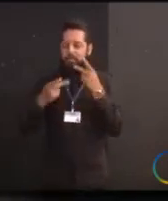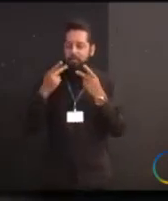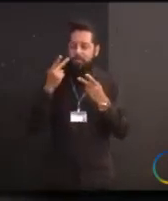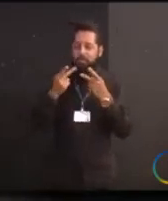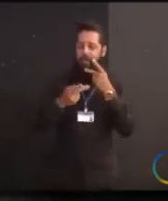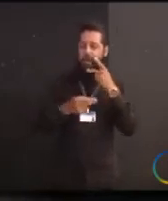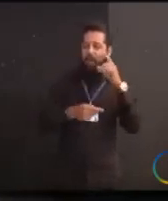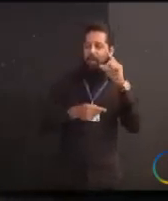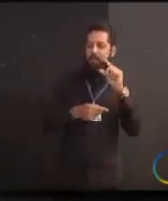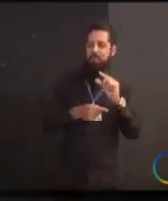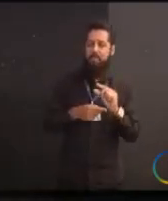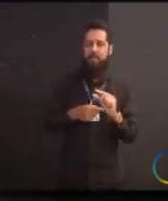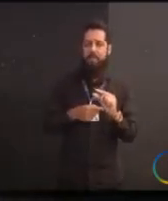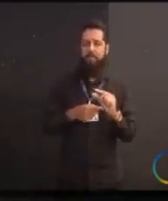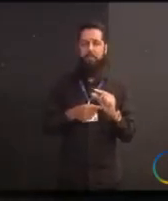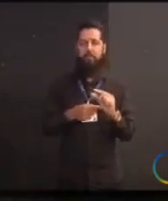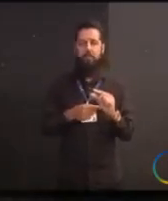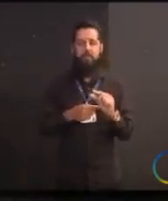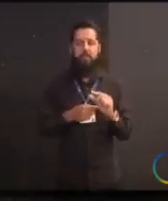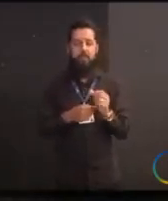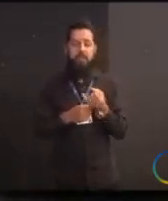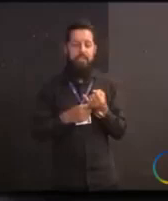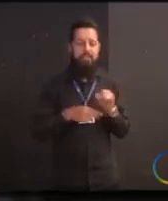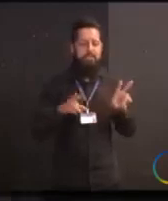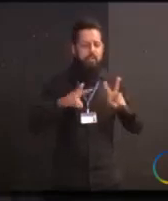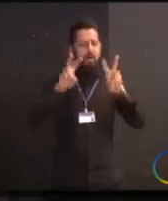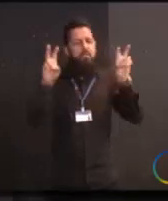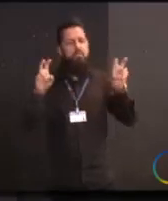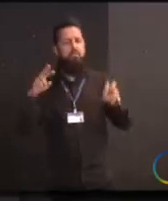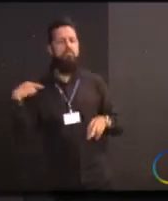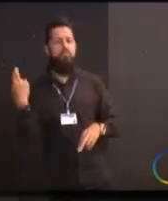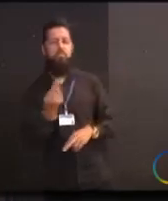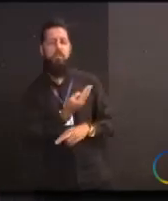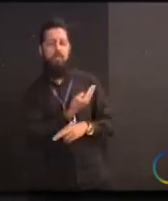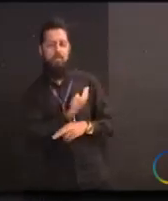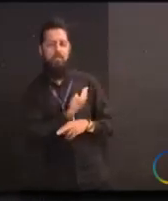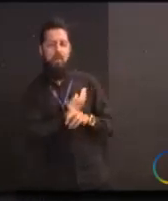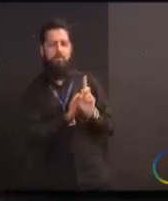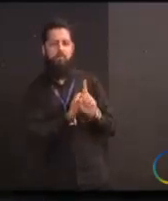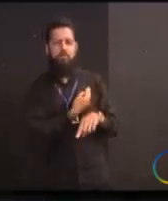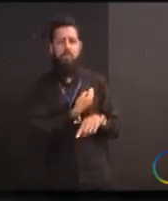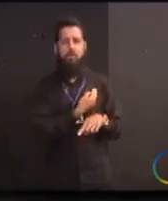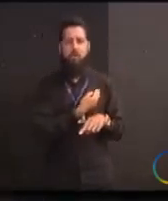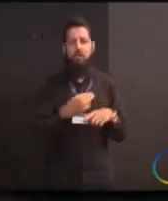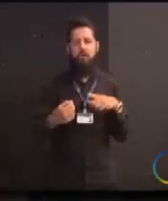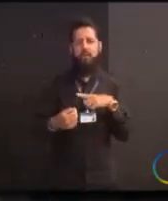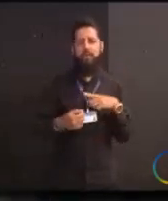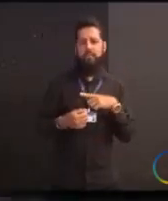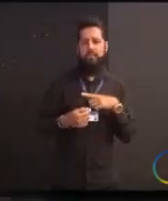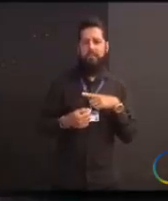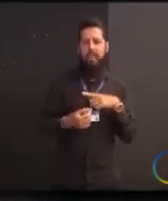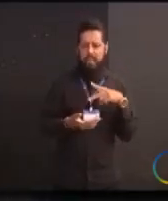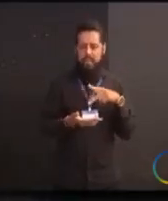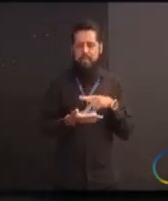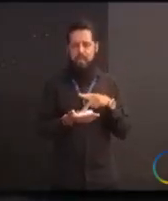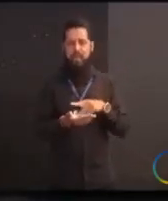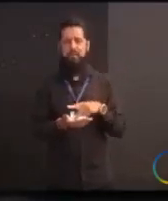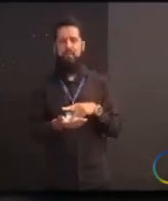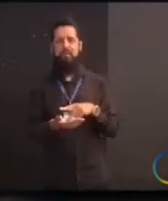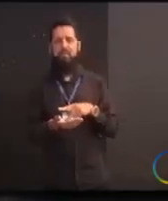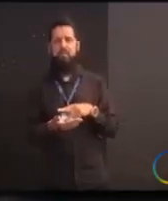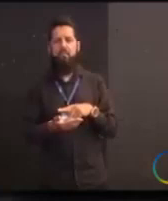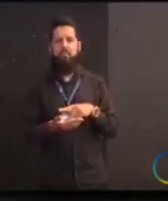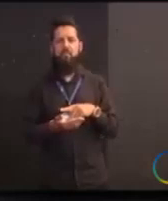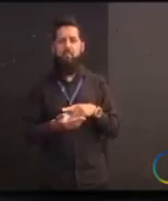for religião, seja a razão. Seja sua razão, mas também seja coração, aliás, seja